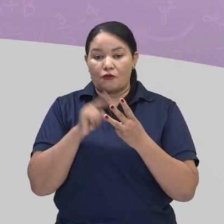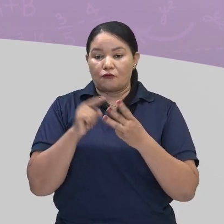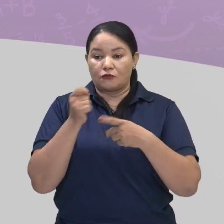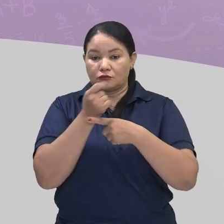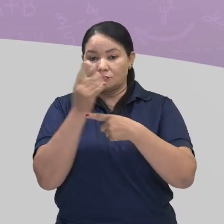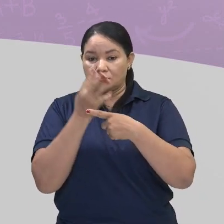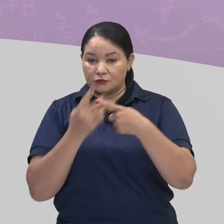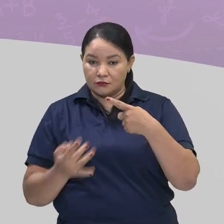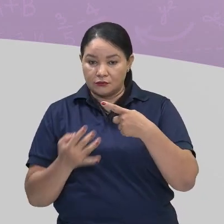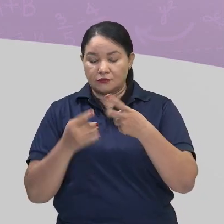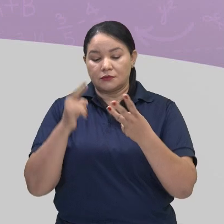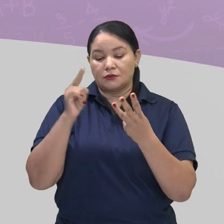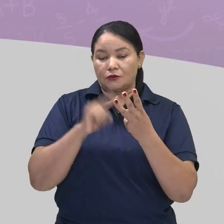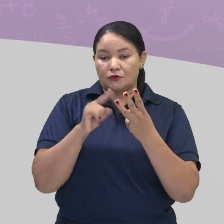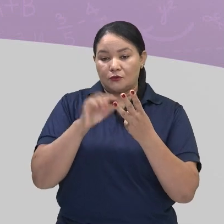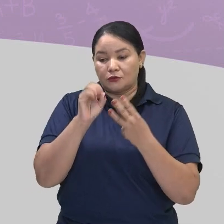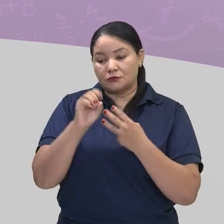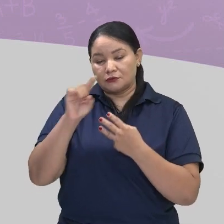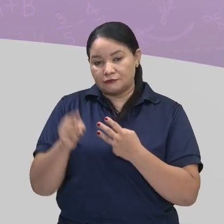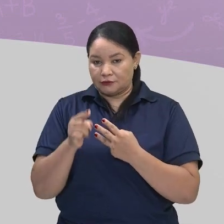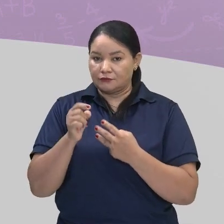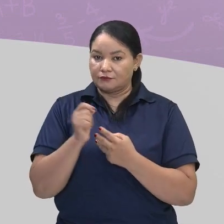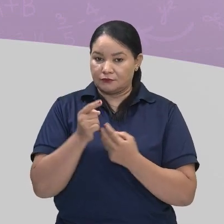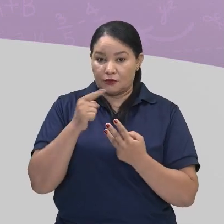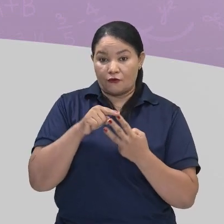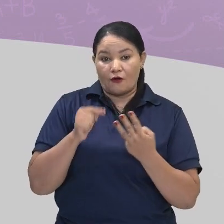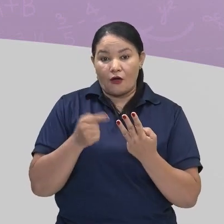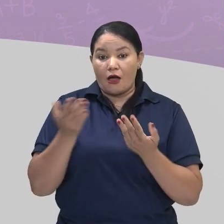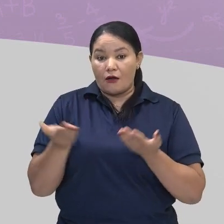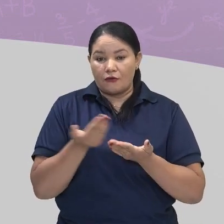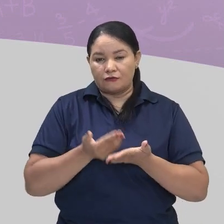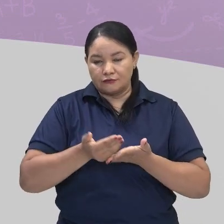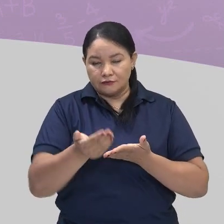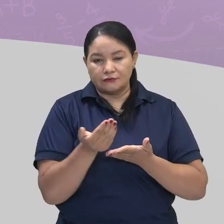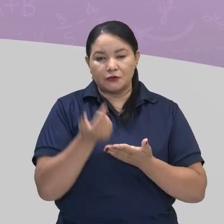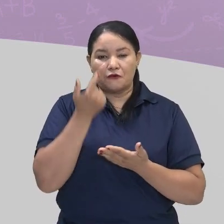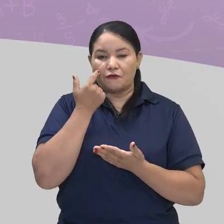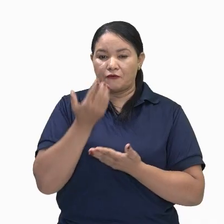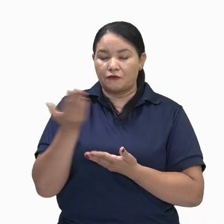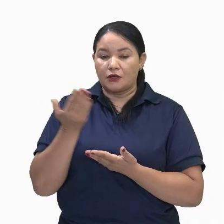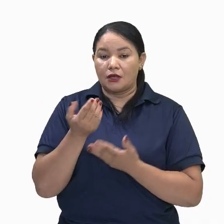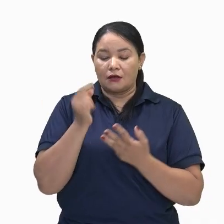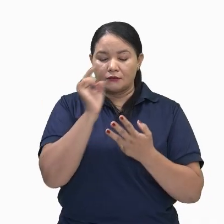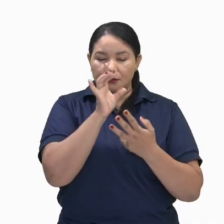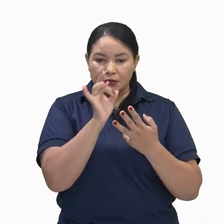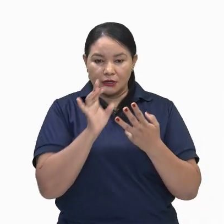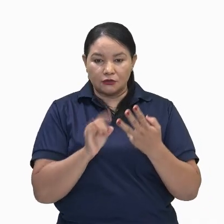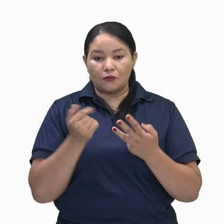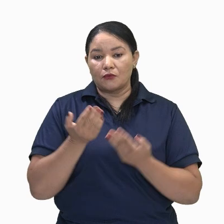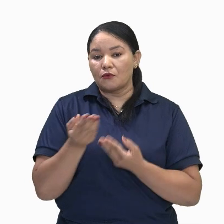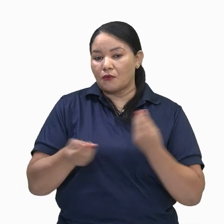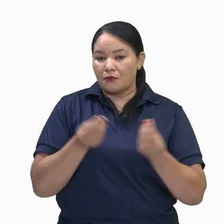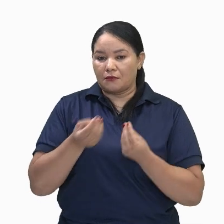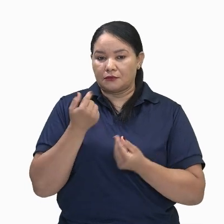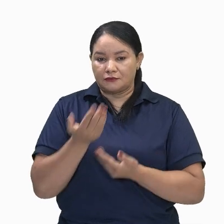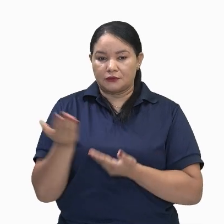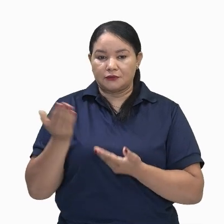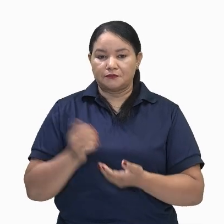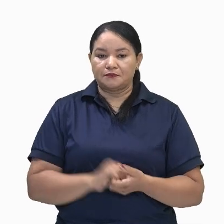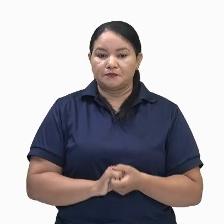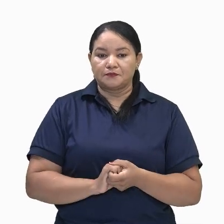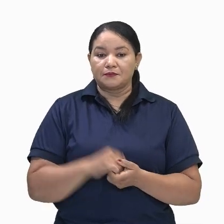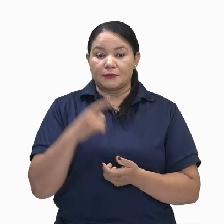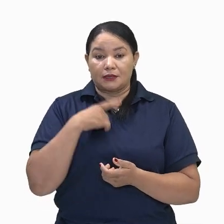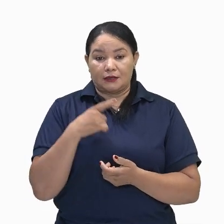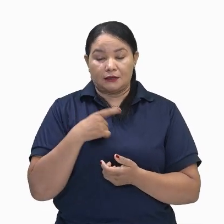forma decimal, tá bom? E agora, acompanha na cartela aqui todas essas formas e como nós fazemos. Temos aqui, ó, as